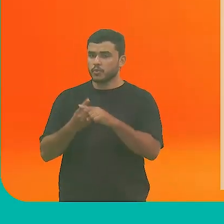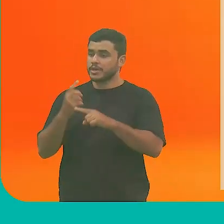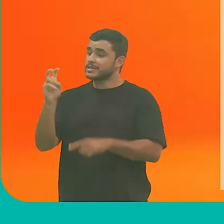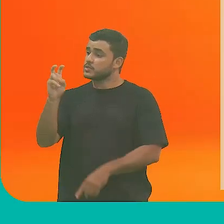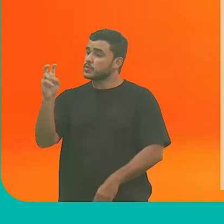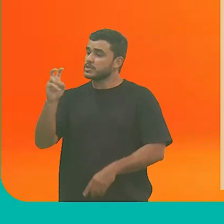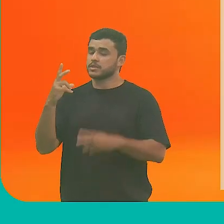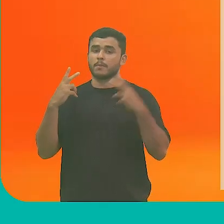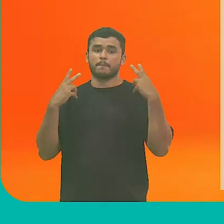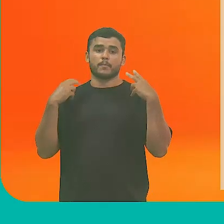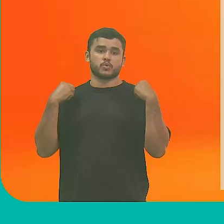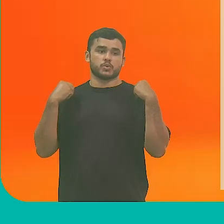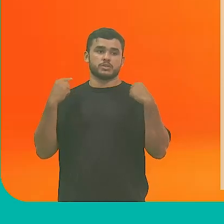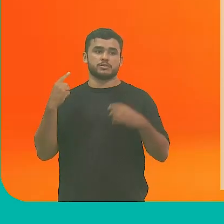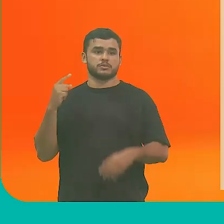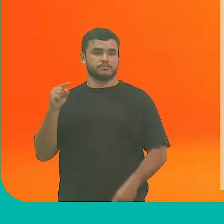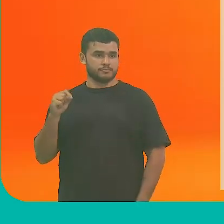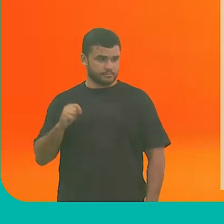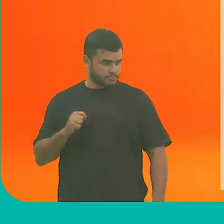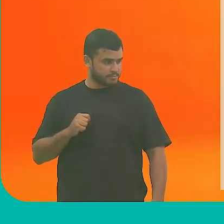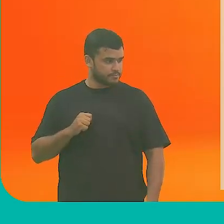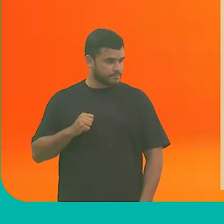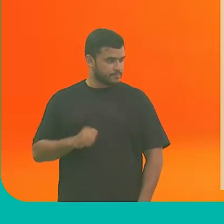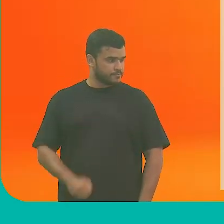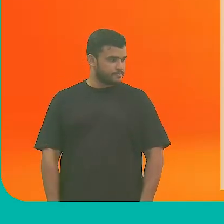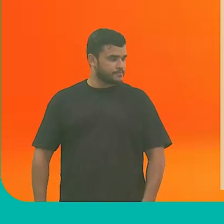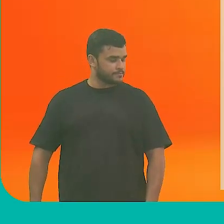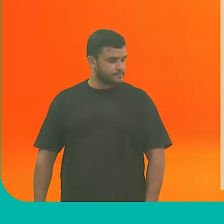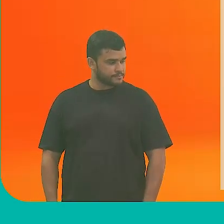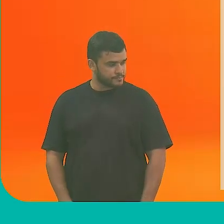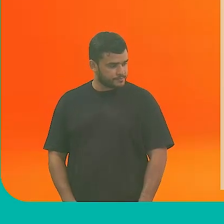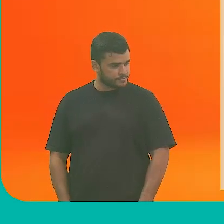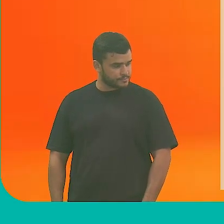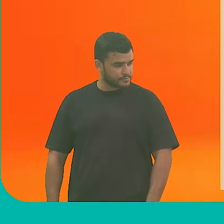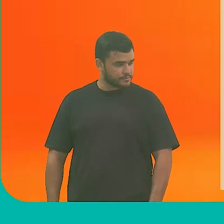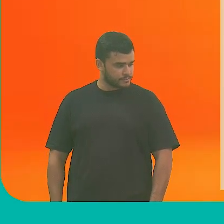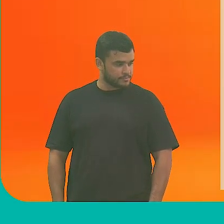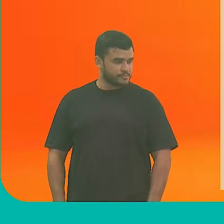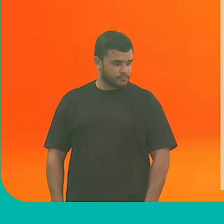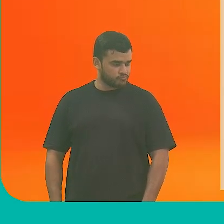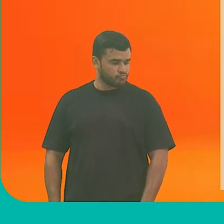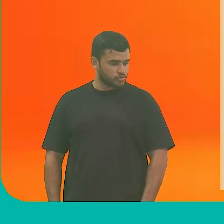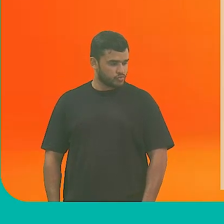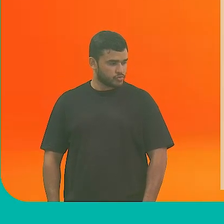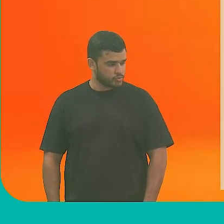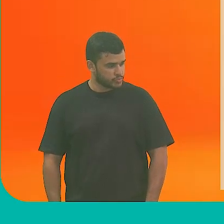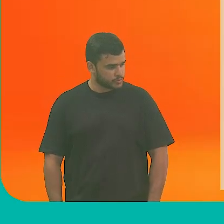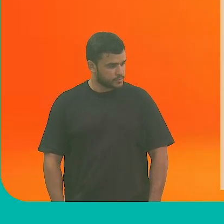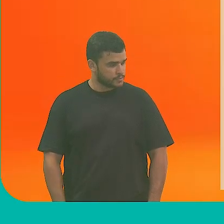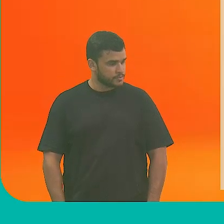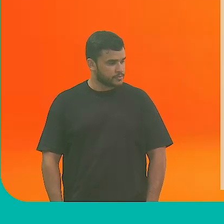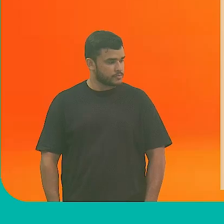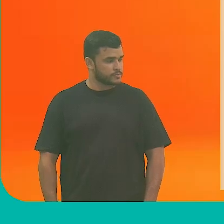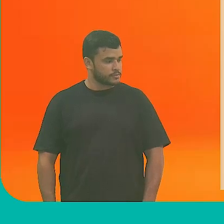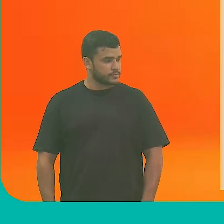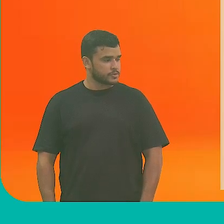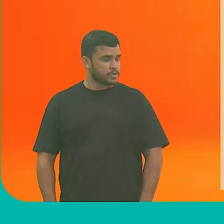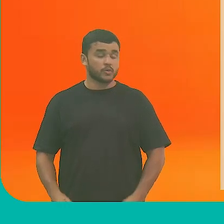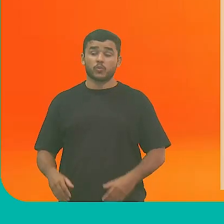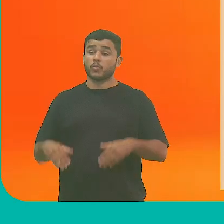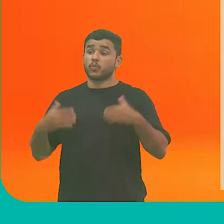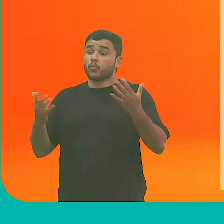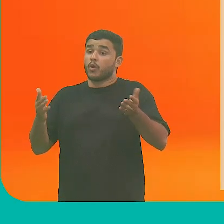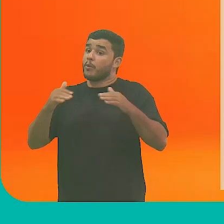55. 4 viagens? 25. 6 viagens? 50. E